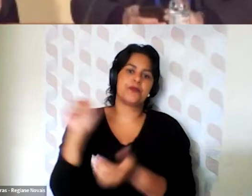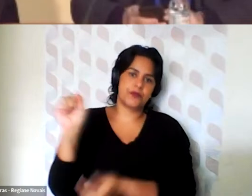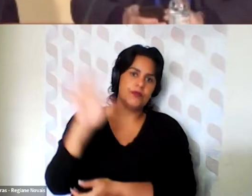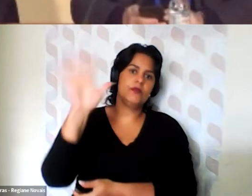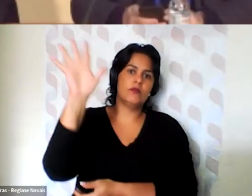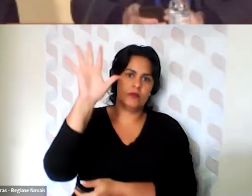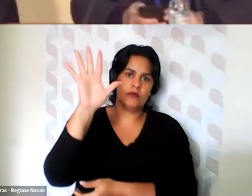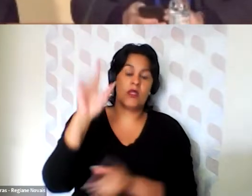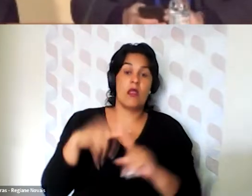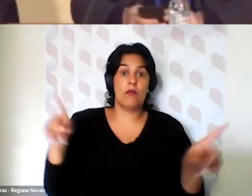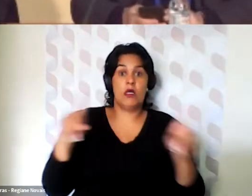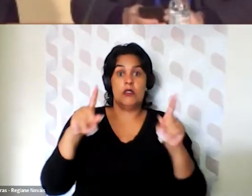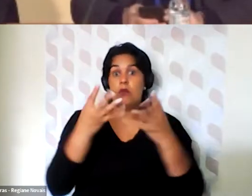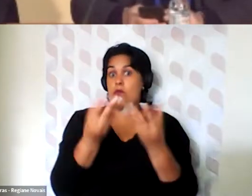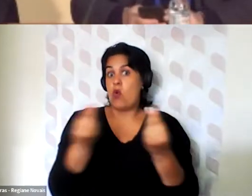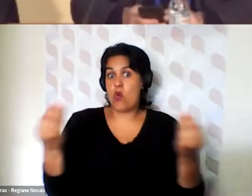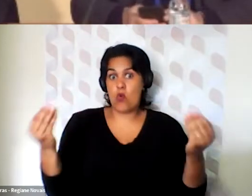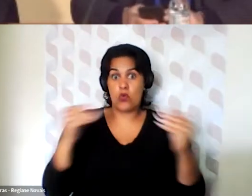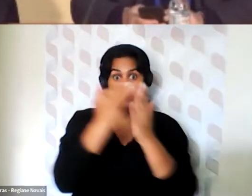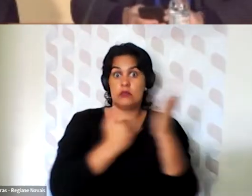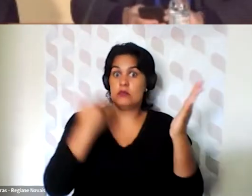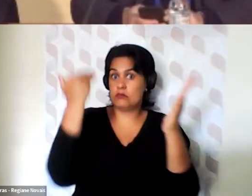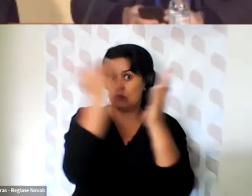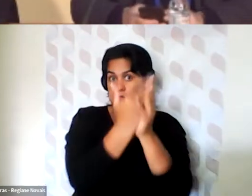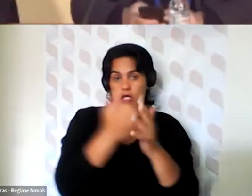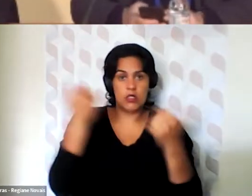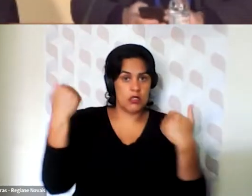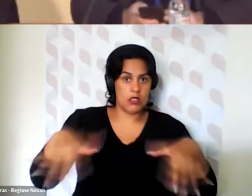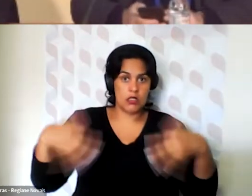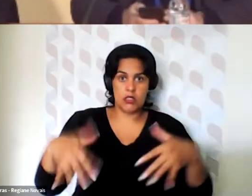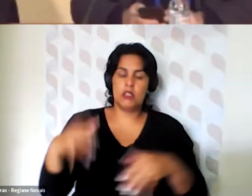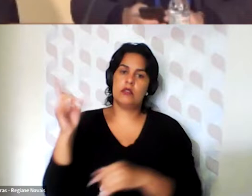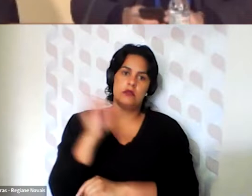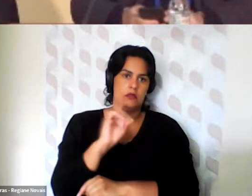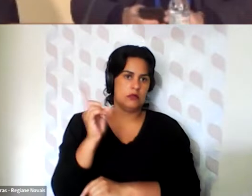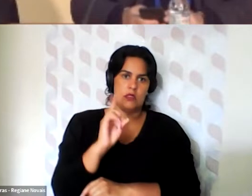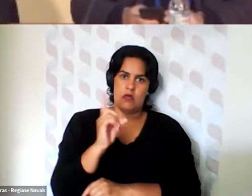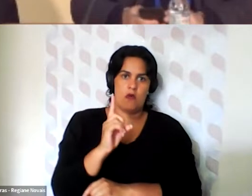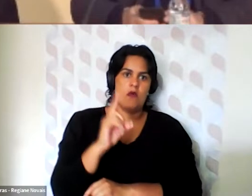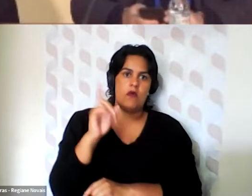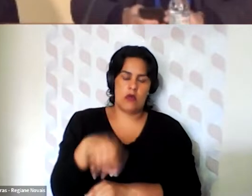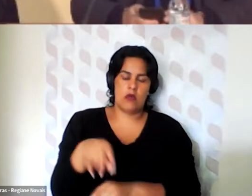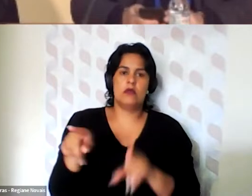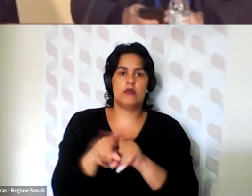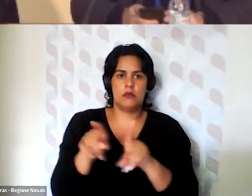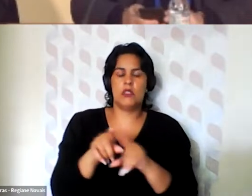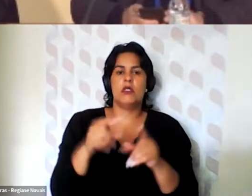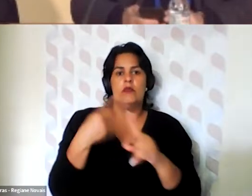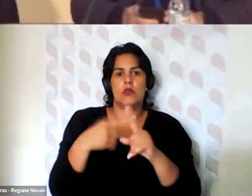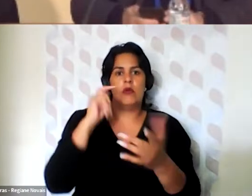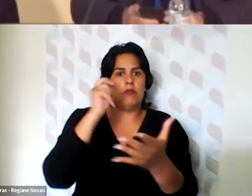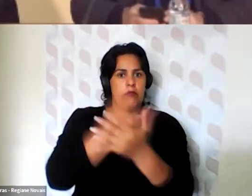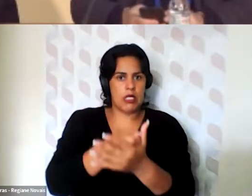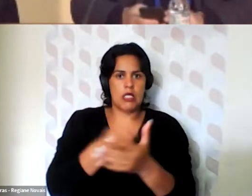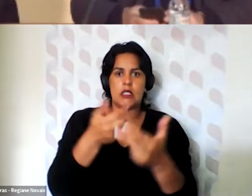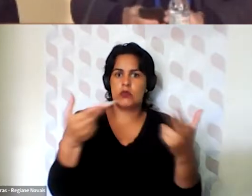completamente diferente. E o que a OCDE tem ali como obrigação em termos de orçamento? É você ter um orçamento transparente, é você